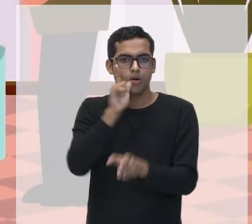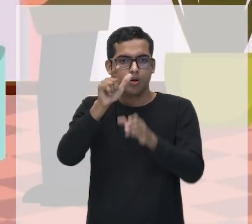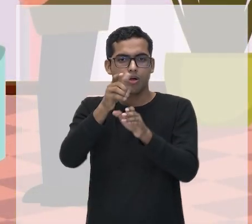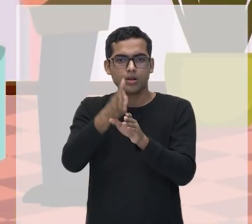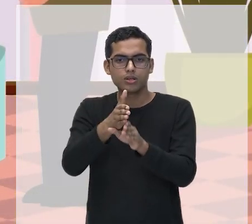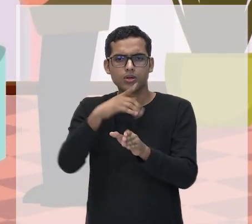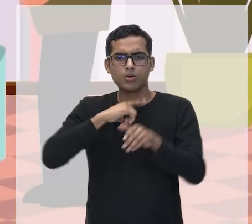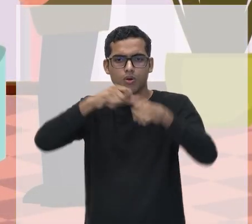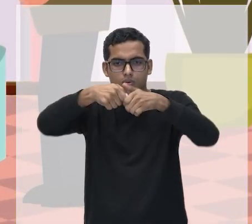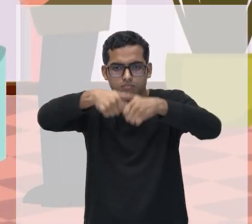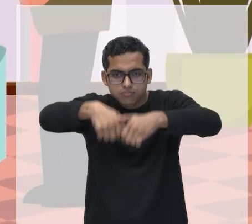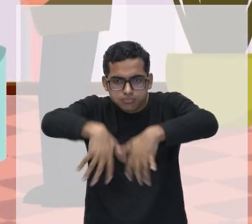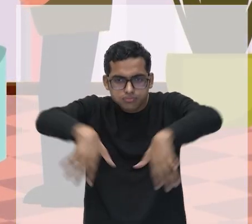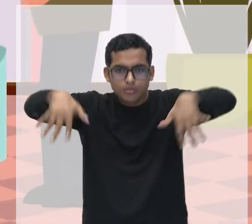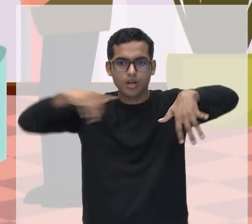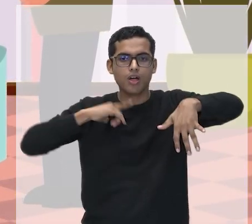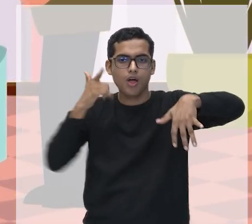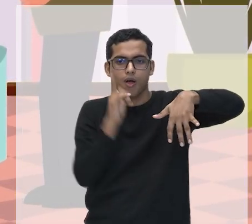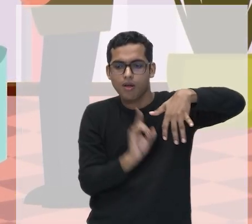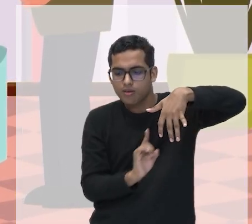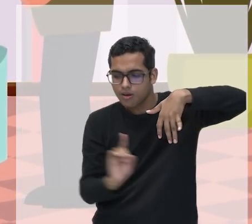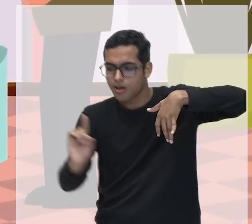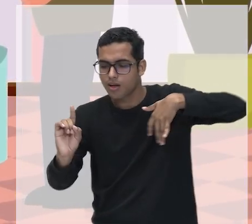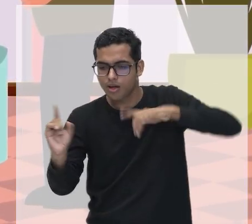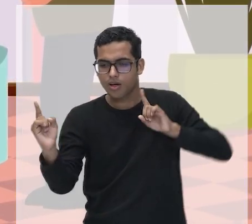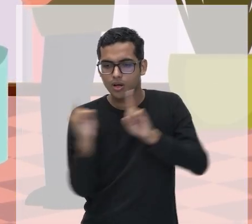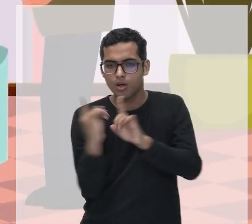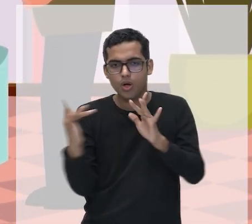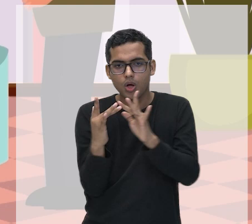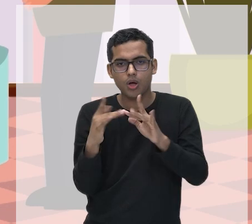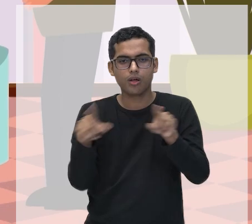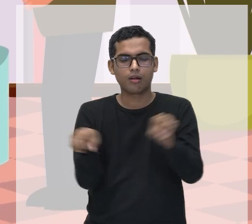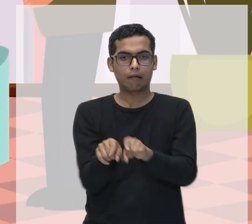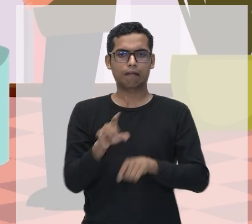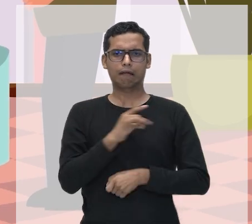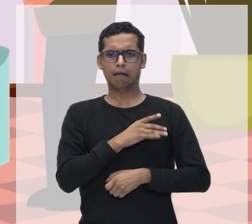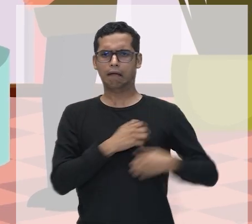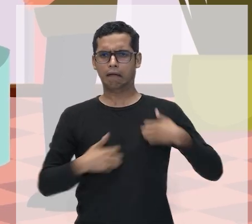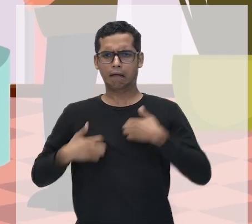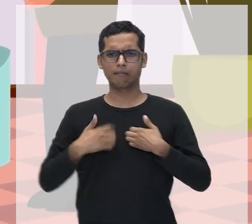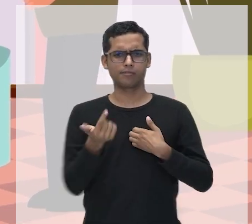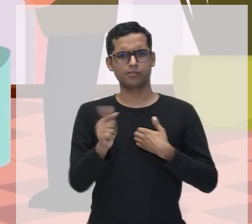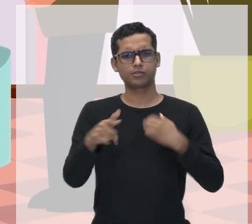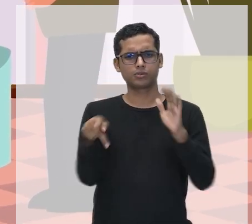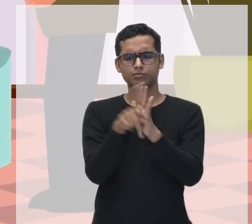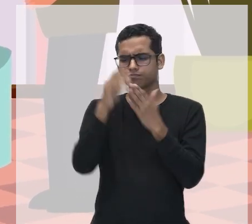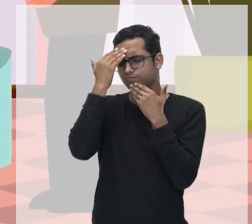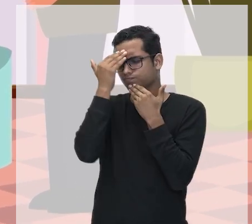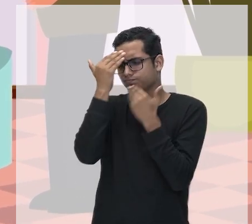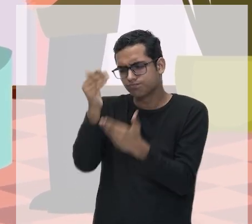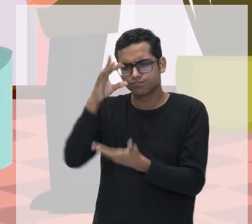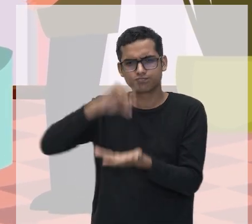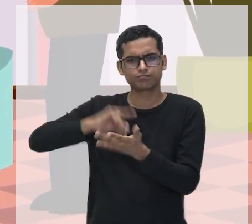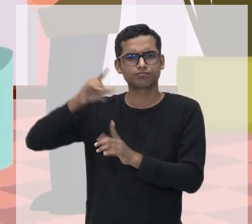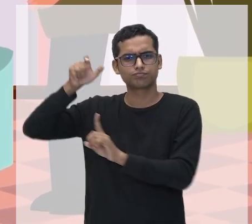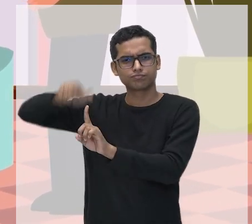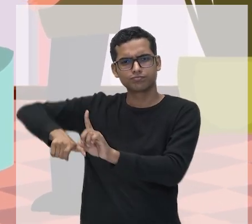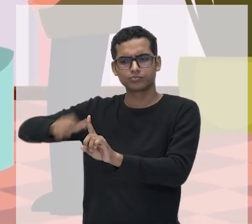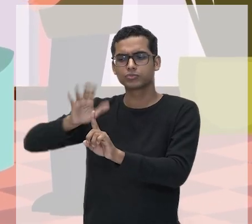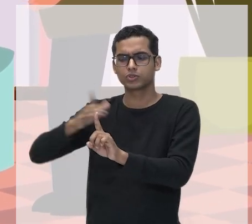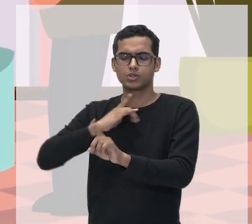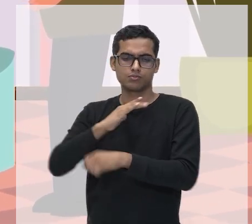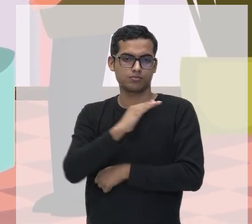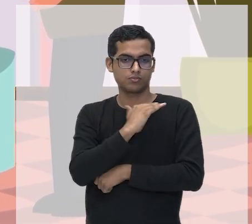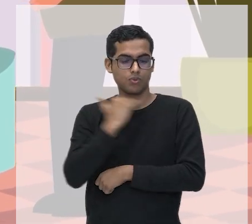Nesse dia, não há terror nem medo, mas gratidão e alegria por aquele ente querido que se foi. Mas